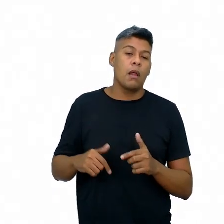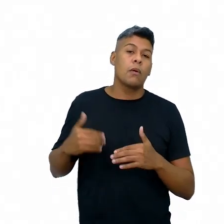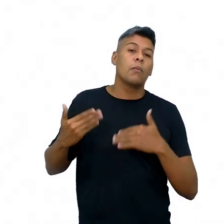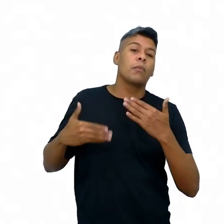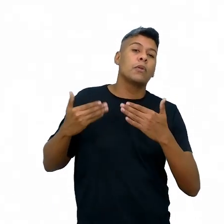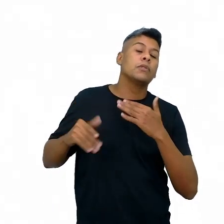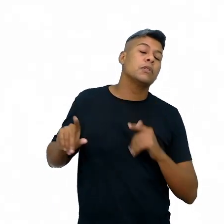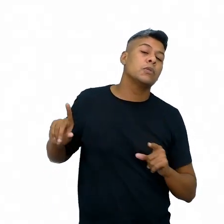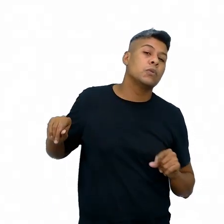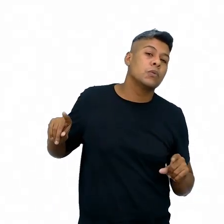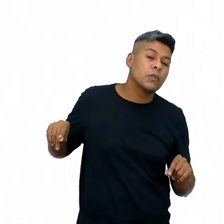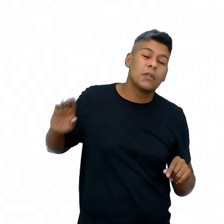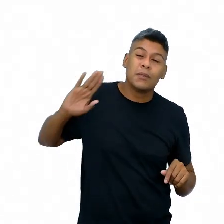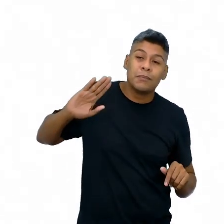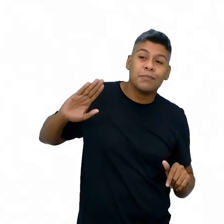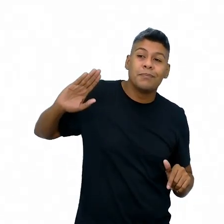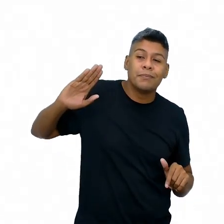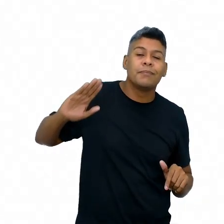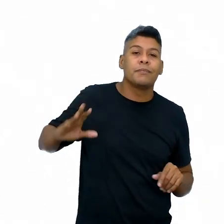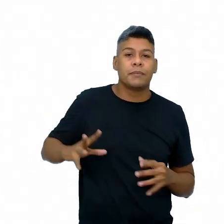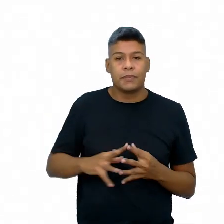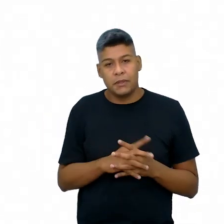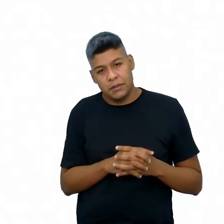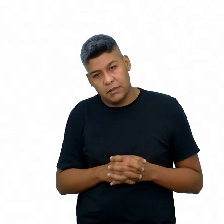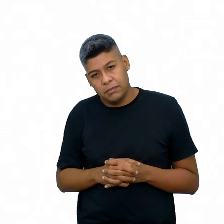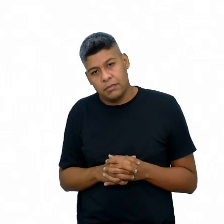processo essencial,